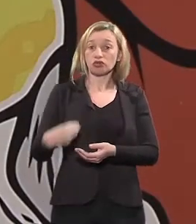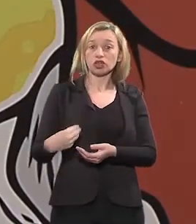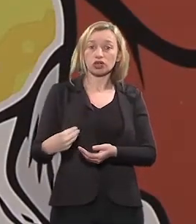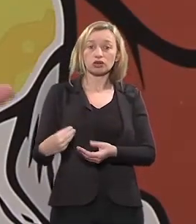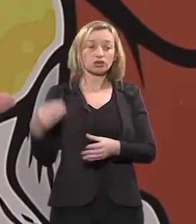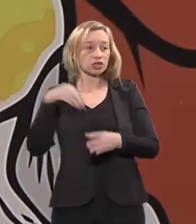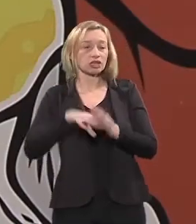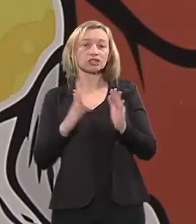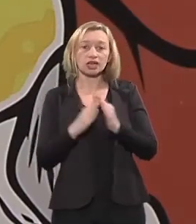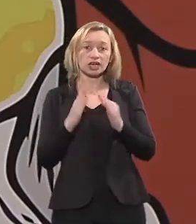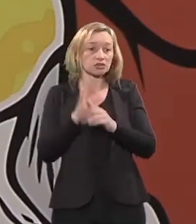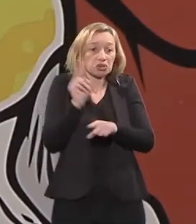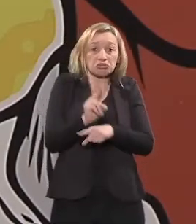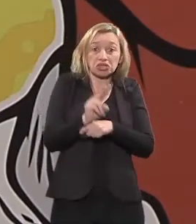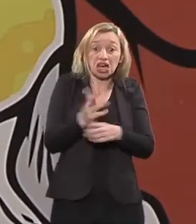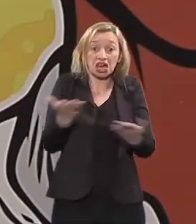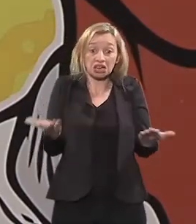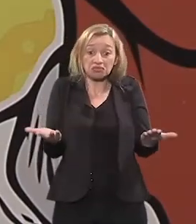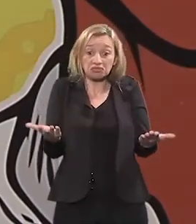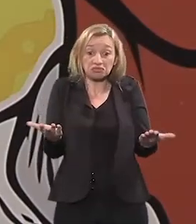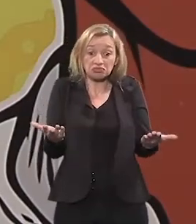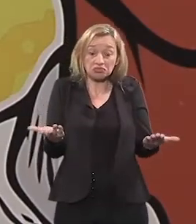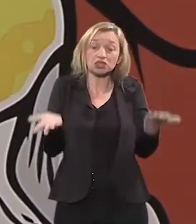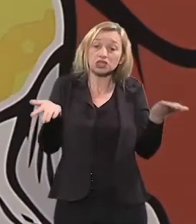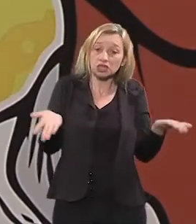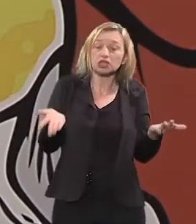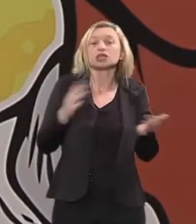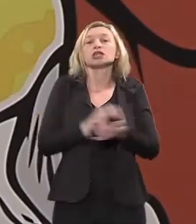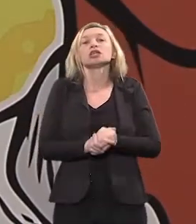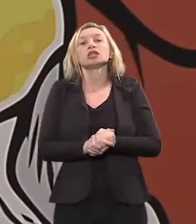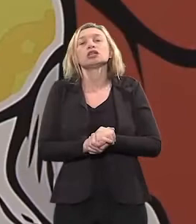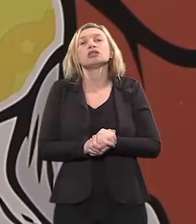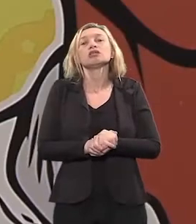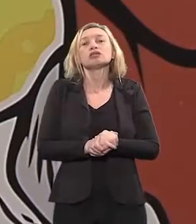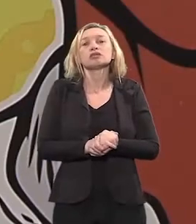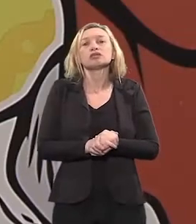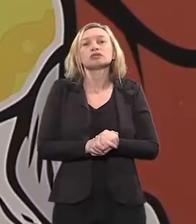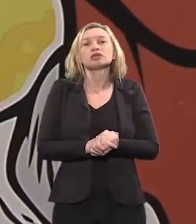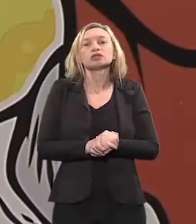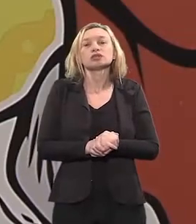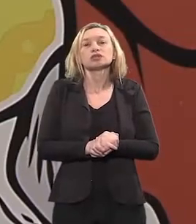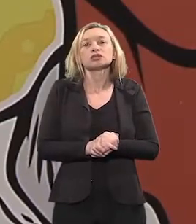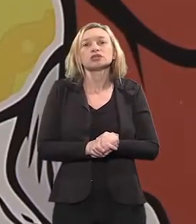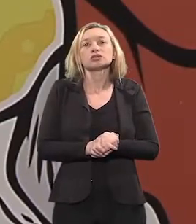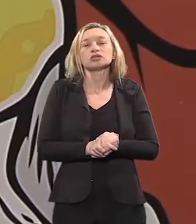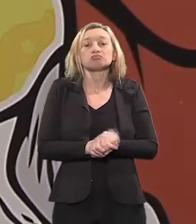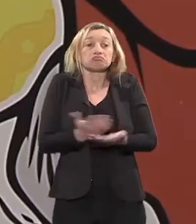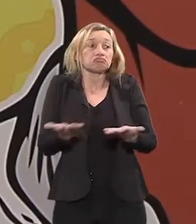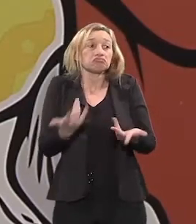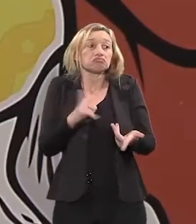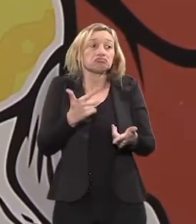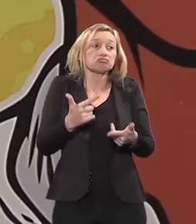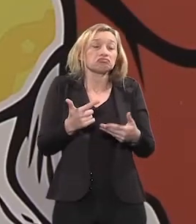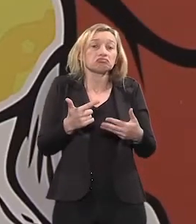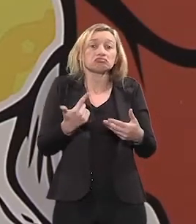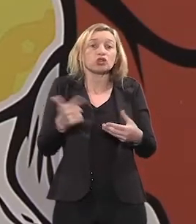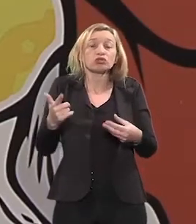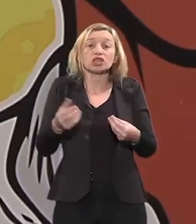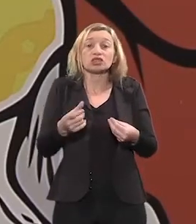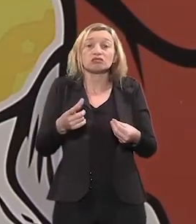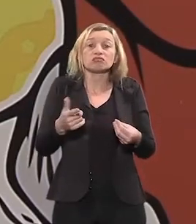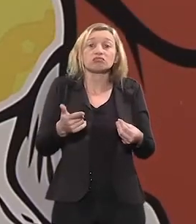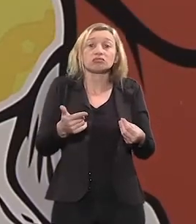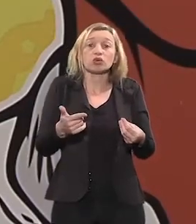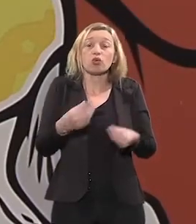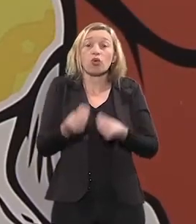com filhos em casa para cuidar, né? Estou falando desse recorte das mães. E com filho em casa, então ela não consegue